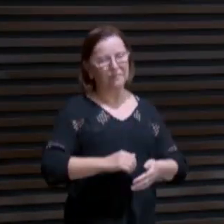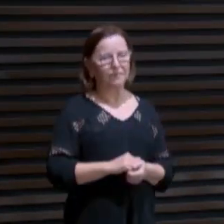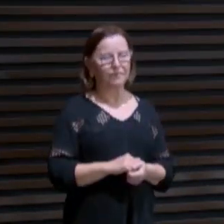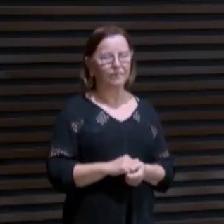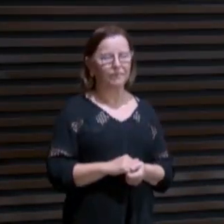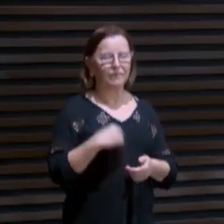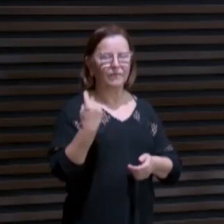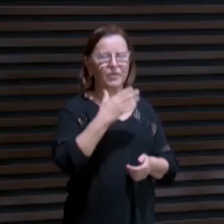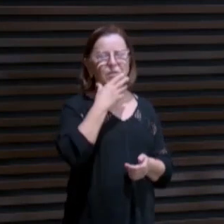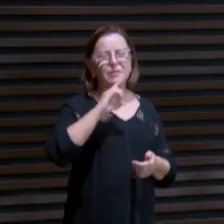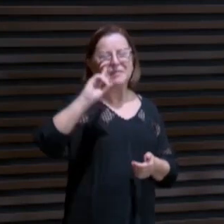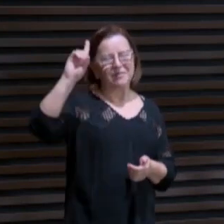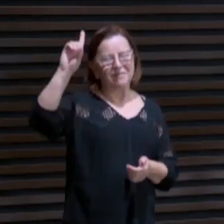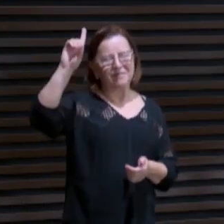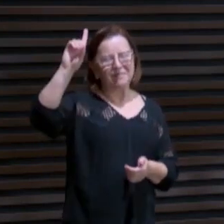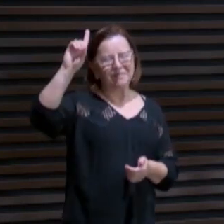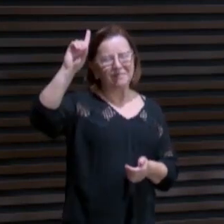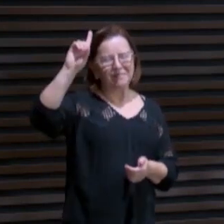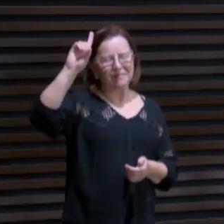Nosso Pai,